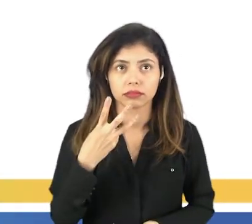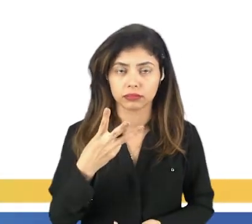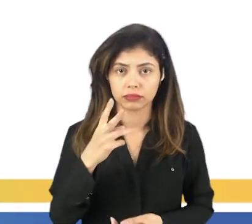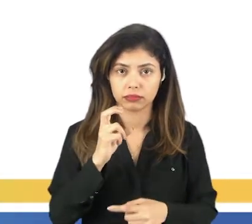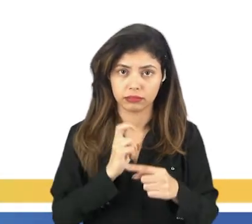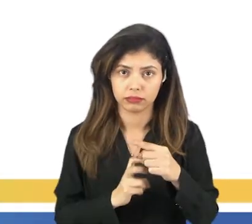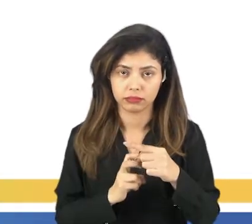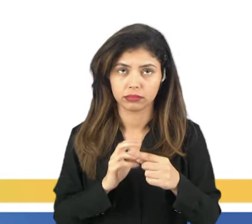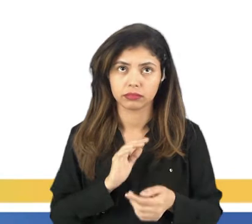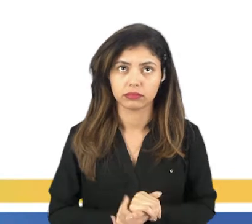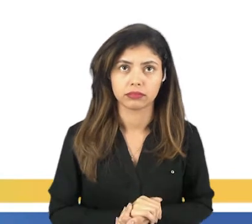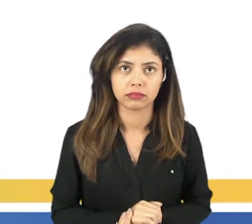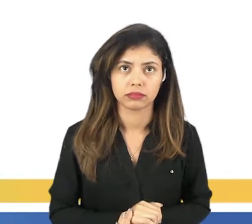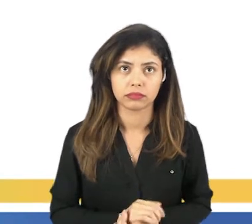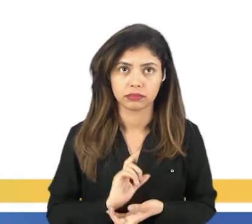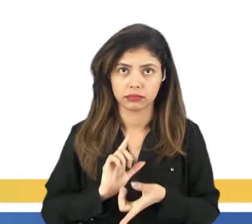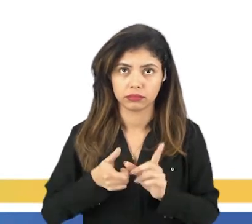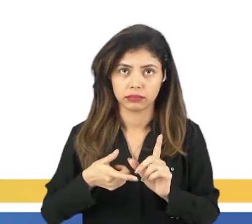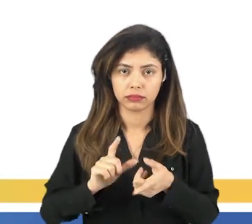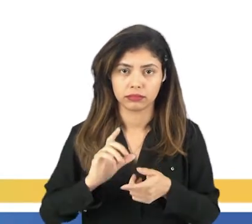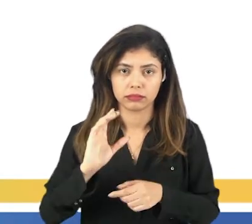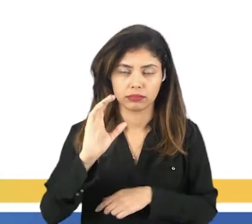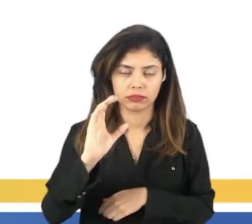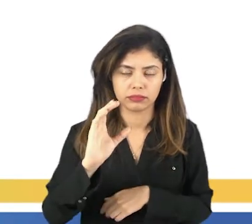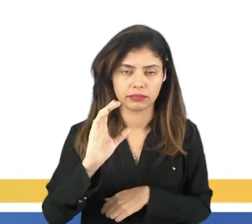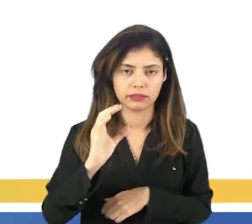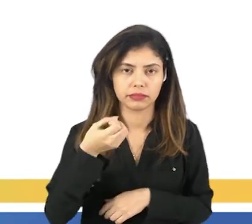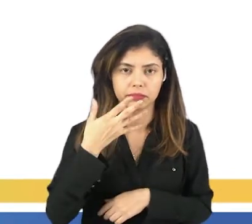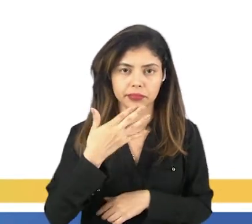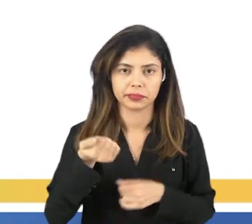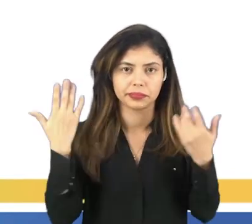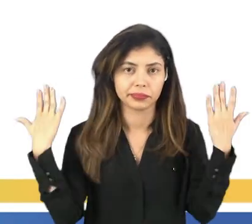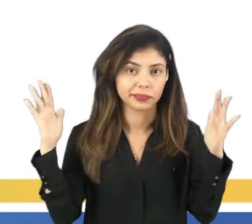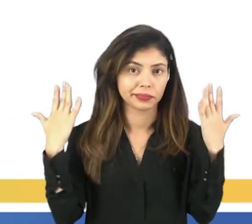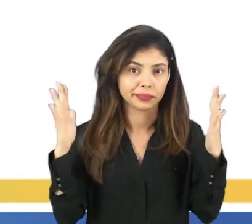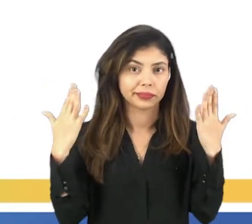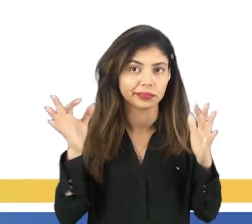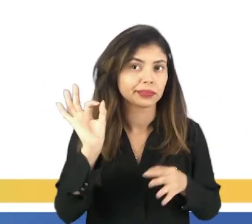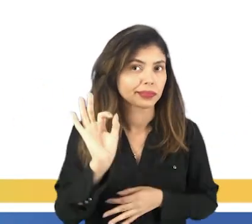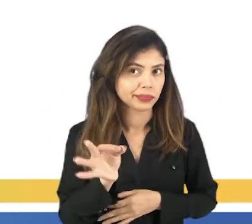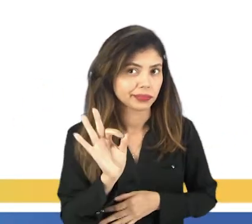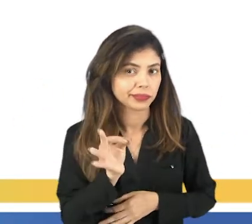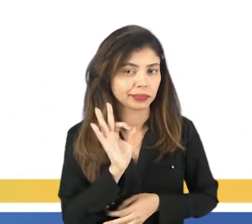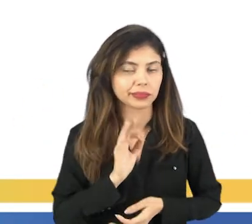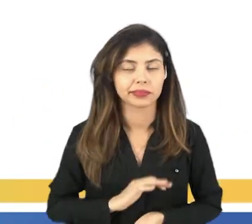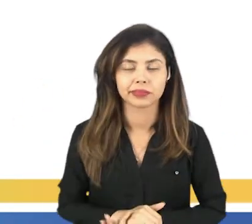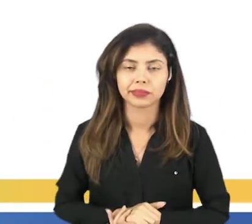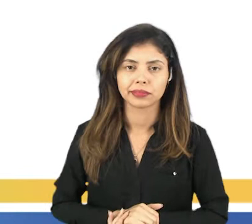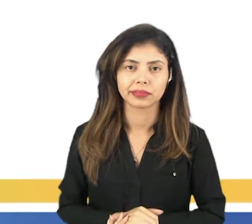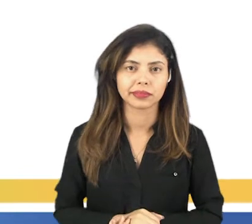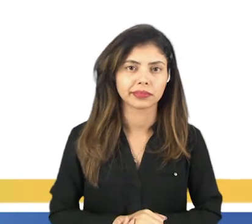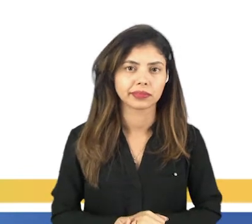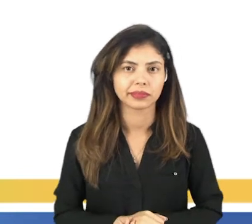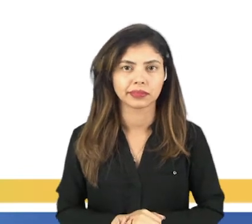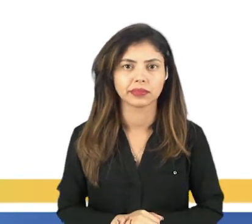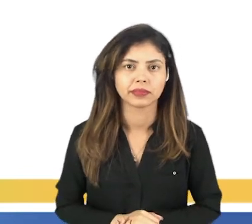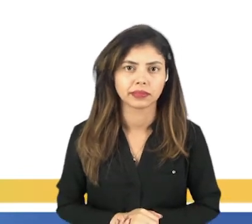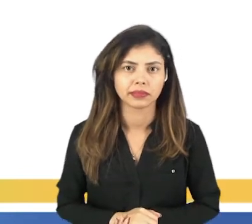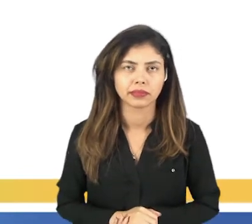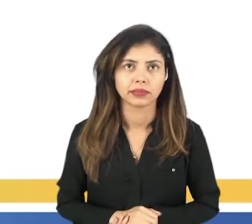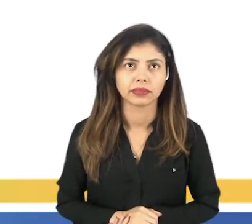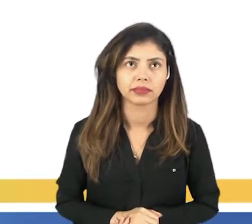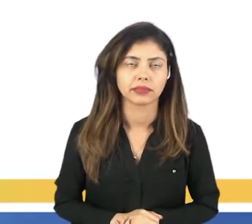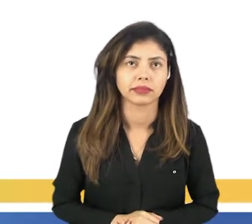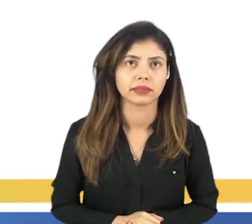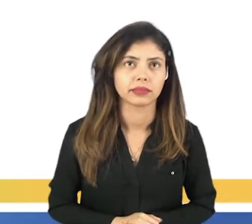quinto, letrinha C. Muito bem. Encontramos a nossa resposta. Vamos fazer mais